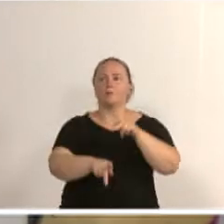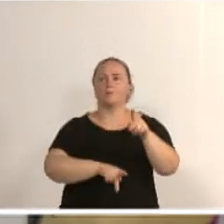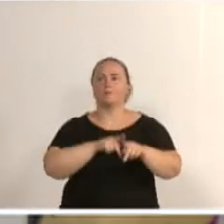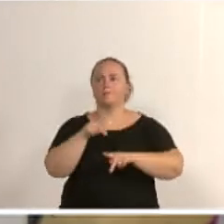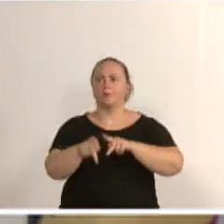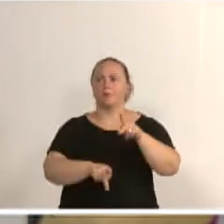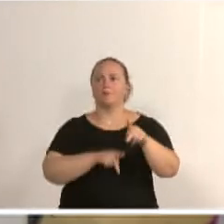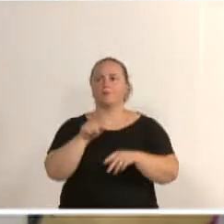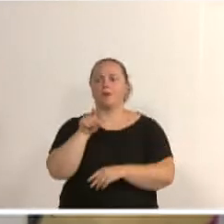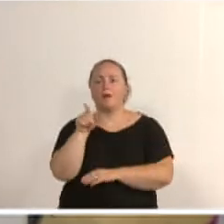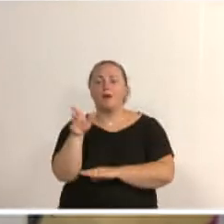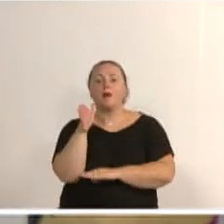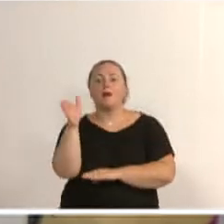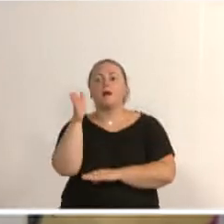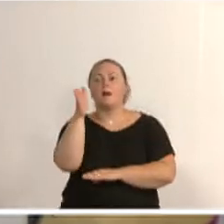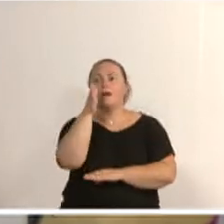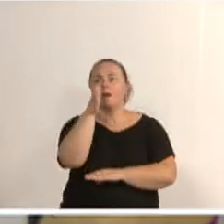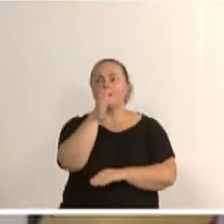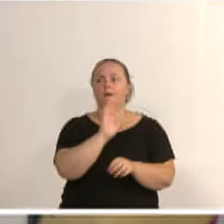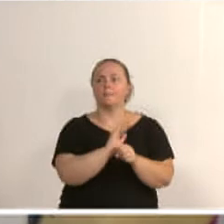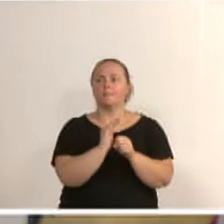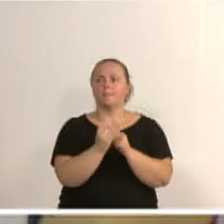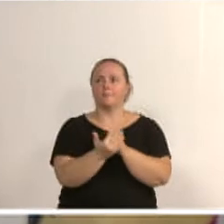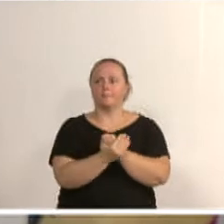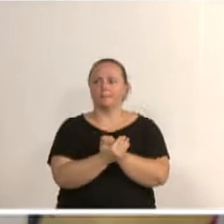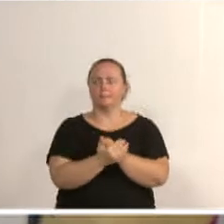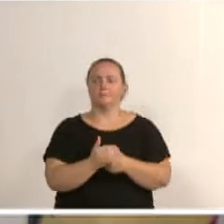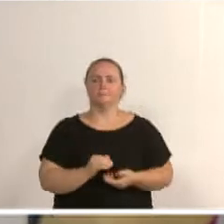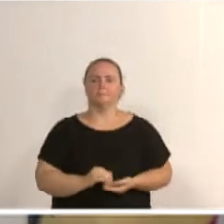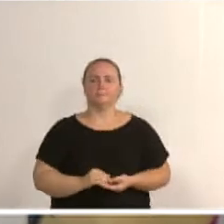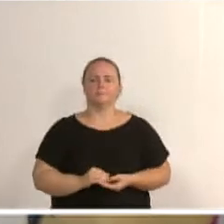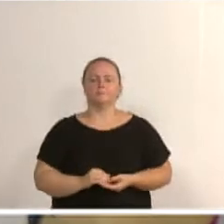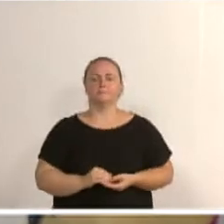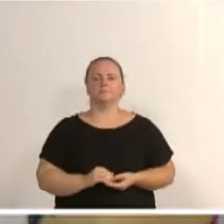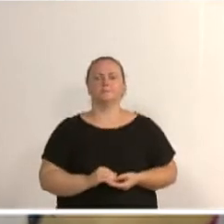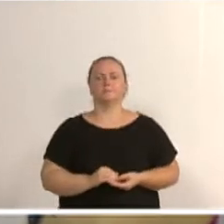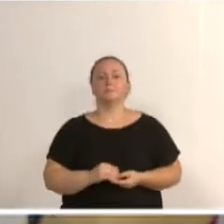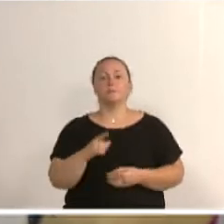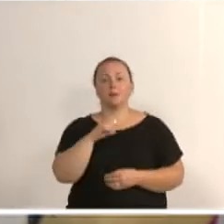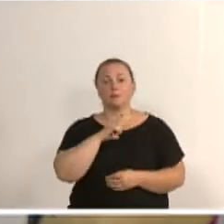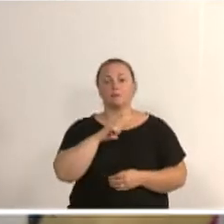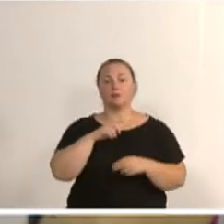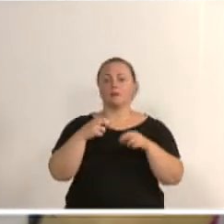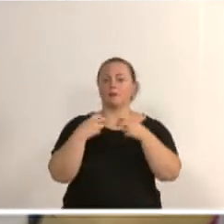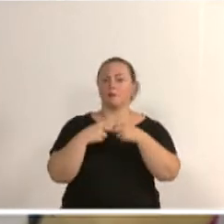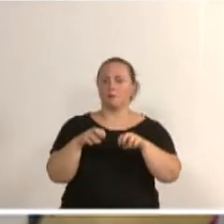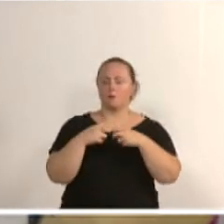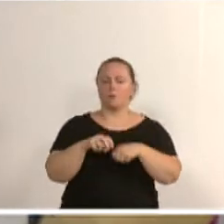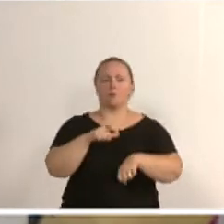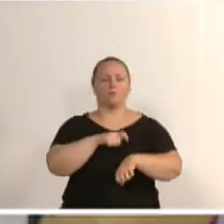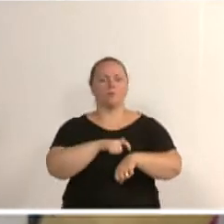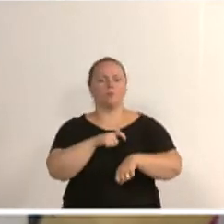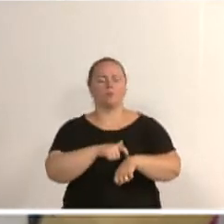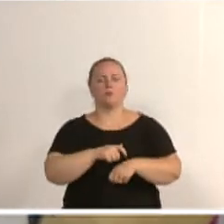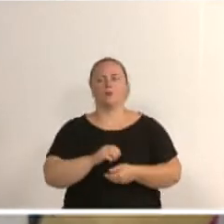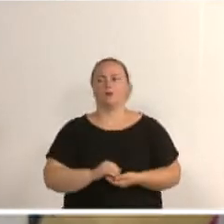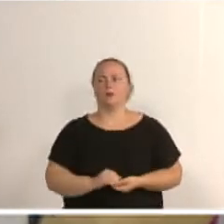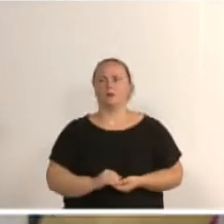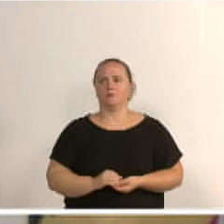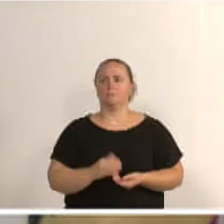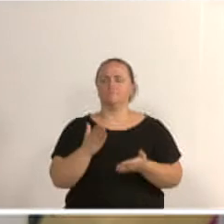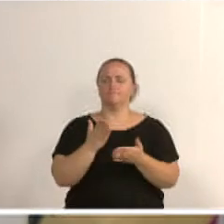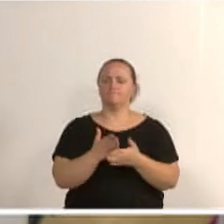no bairro. Tá? Lá no bairro, com as linhas que possuem hoje. Chega